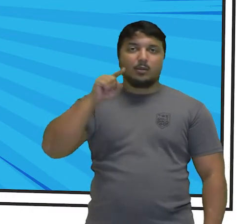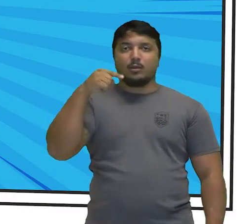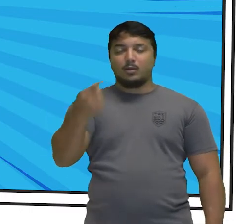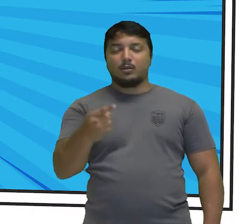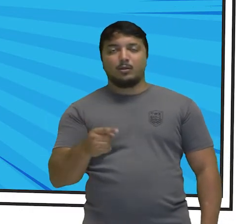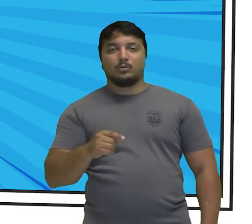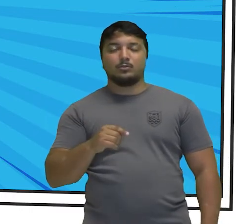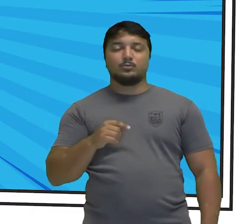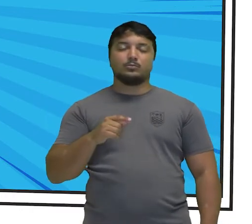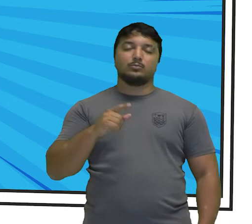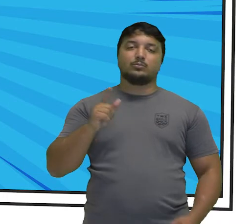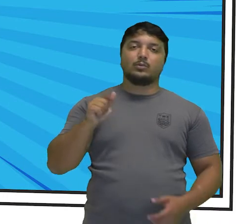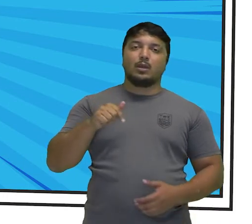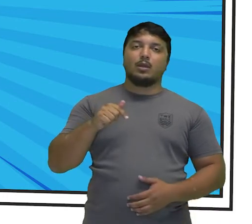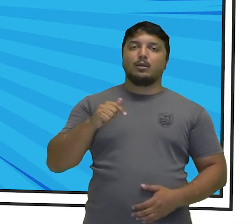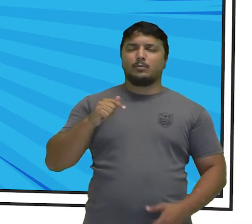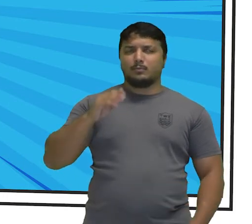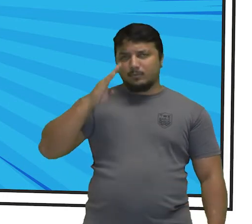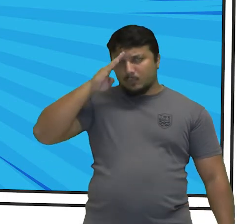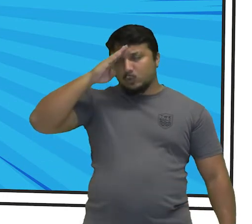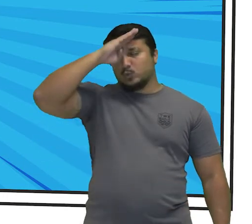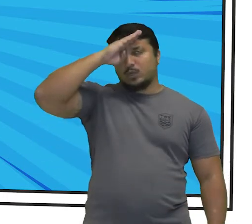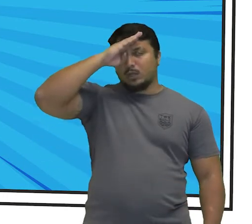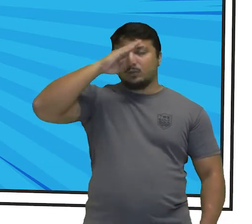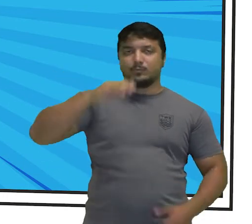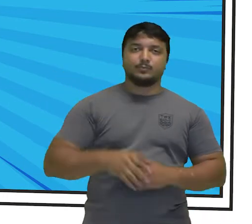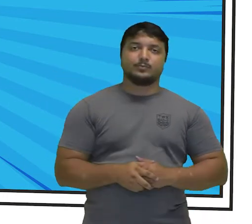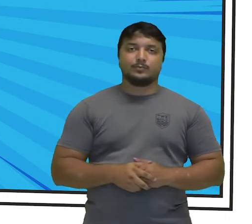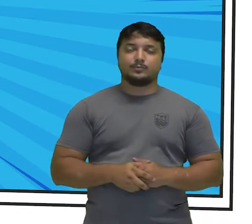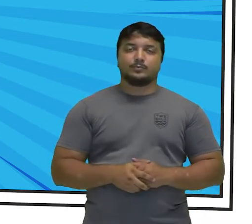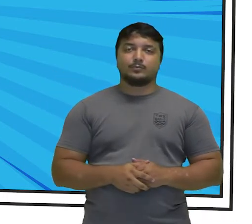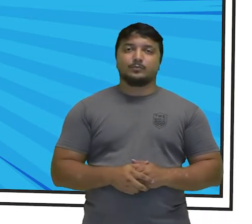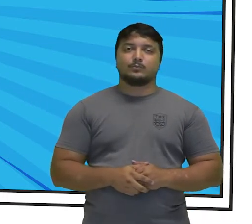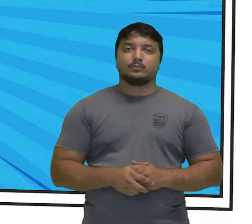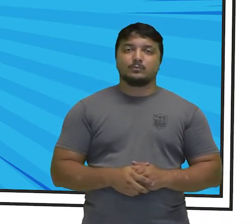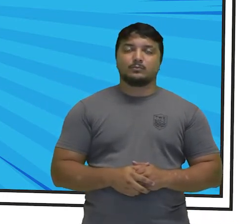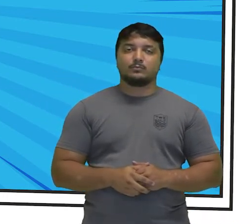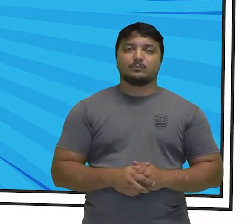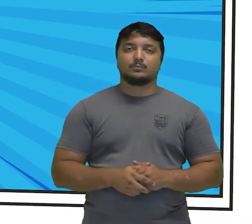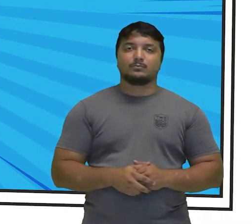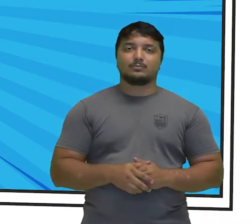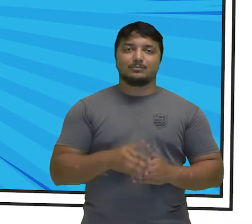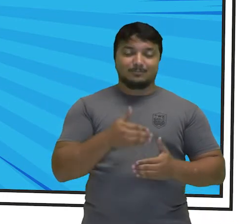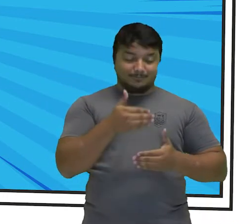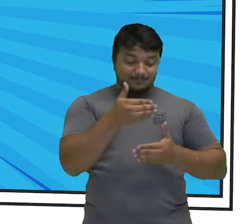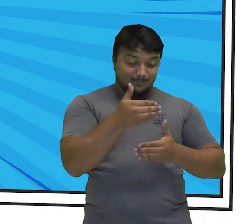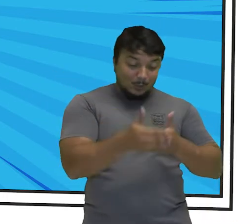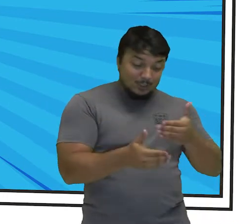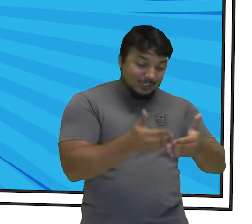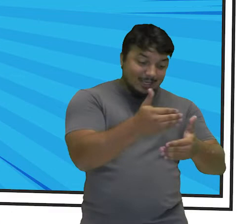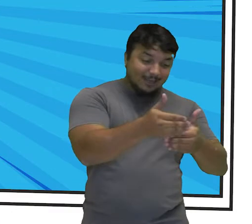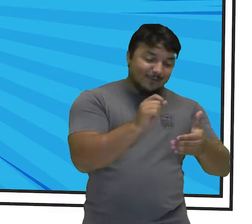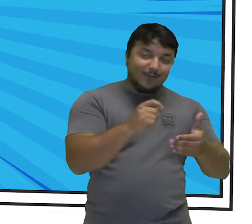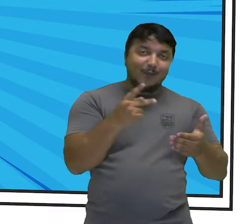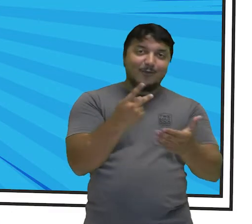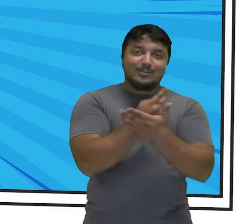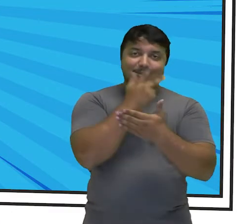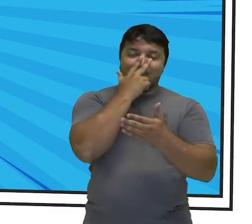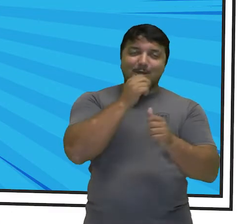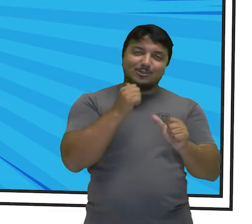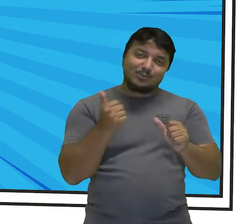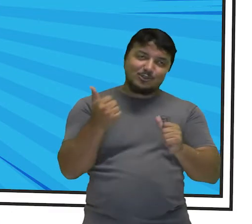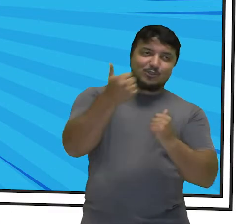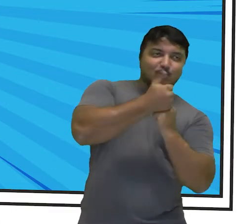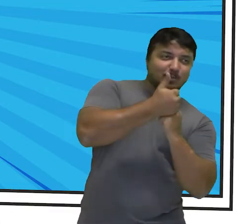pelo Temer, que foi substituído pelo Bolsonaro. São processos em que houve uma substituição,